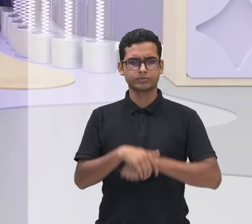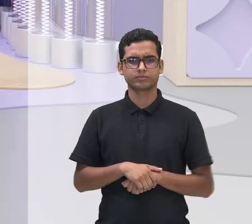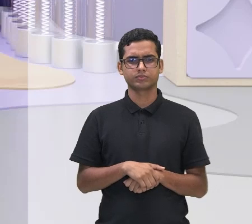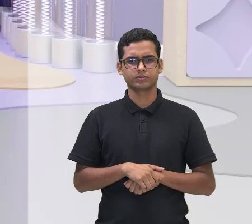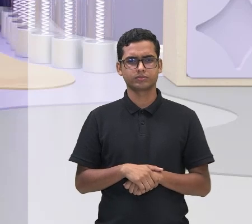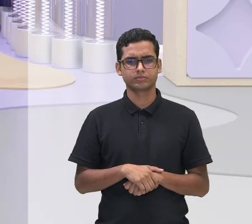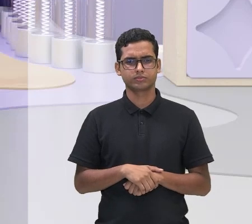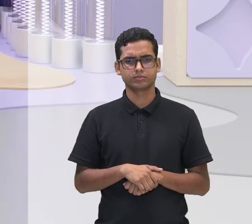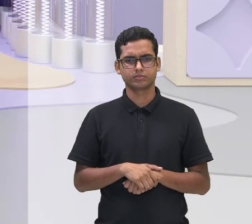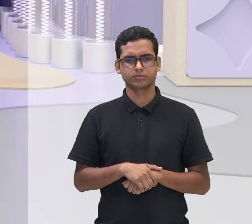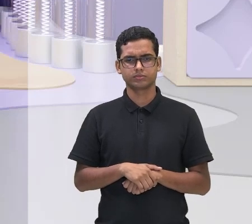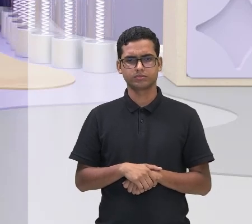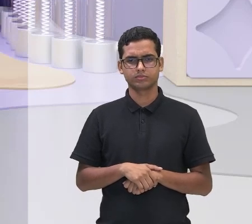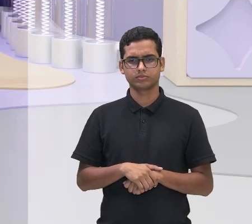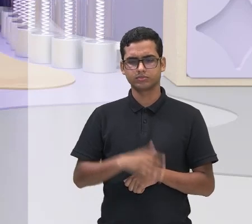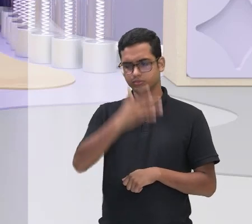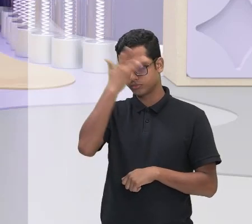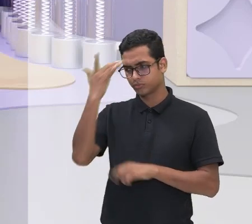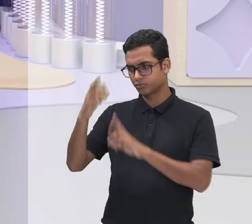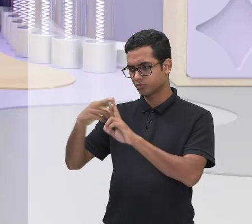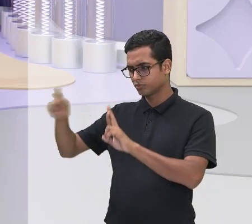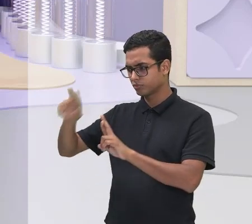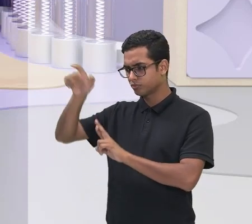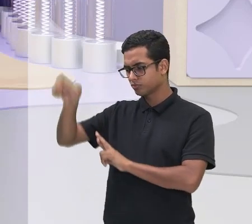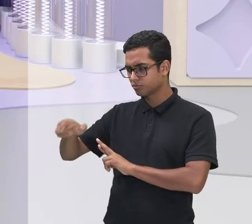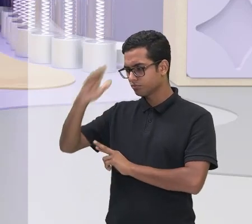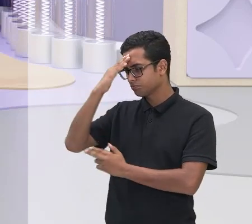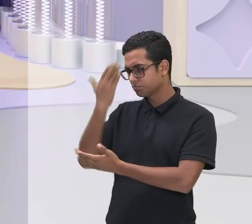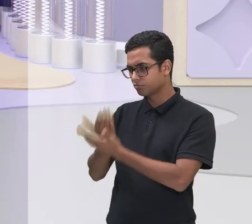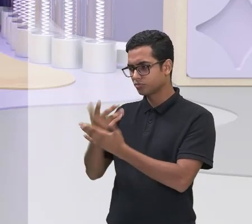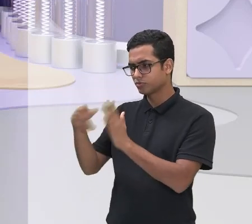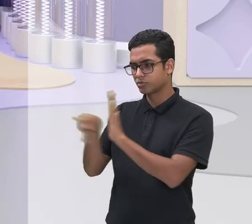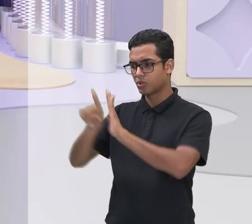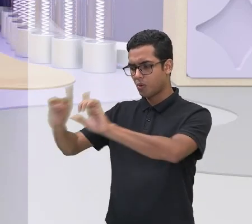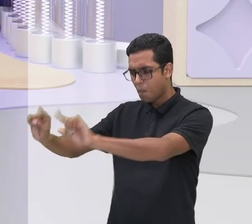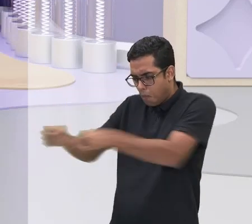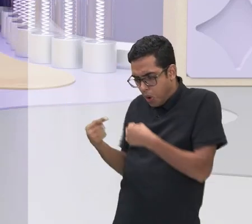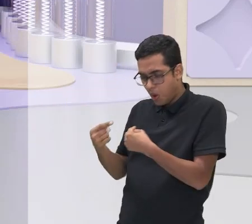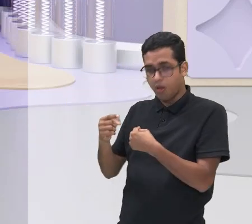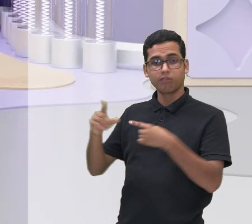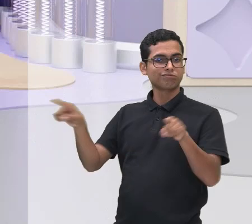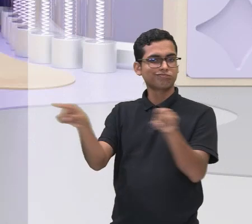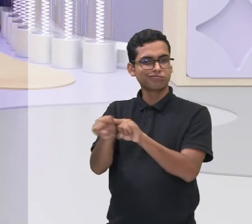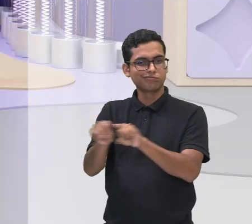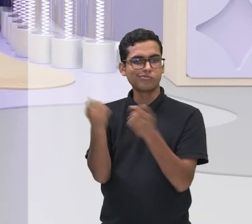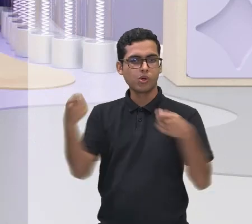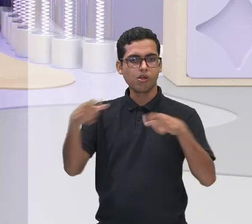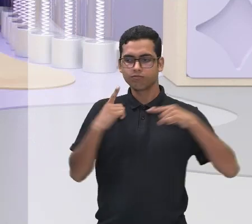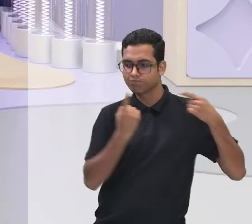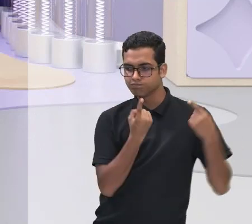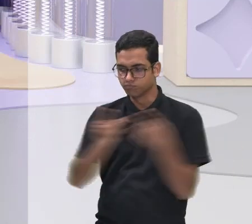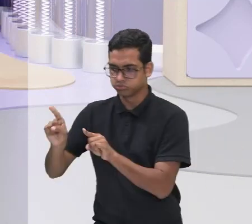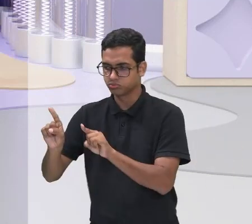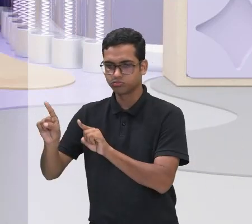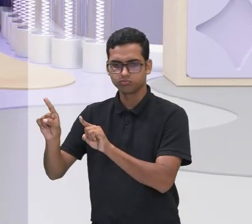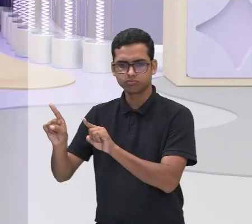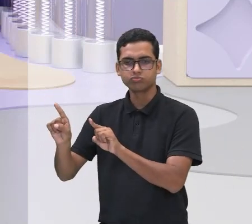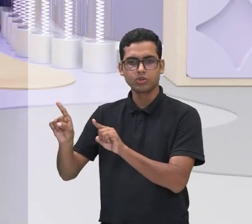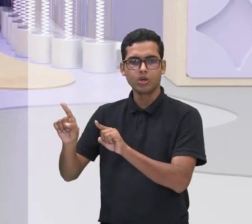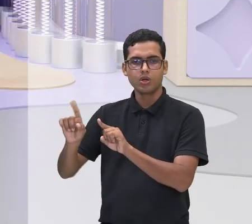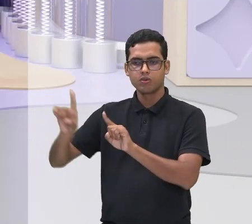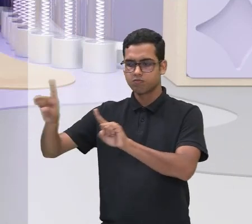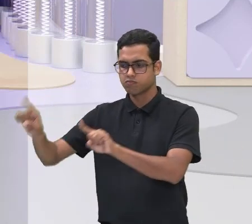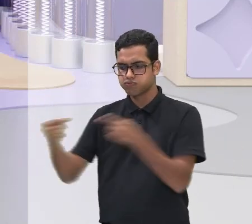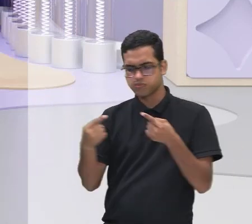ser atacada por um religioso, um crente, como também ela pode atacar um religioso, um crente. Então, diante de toda